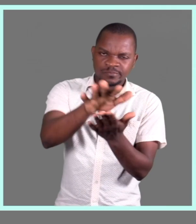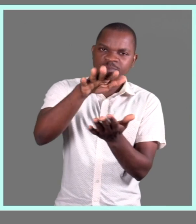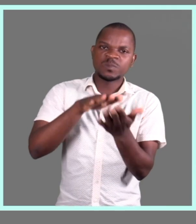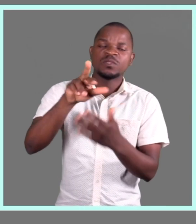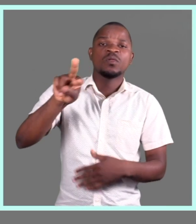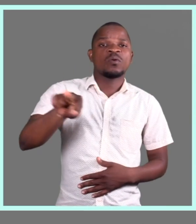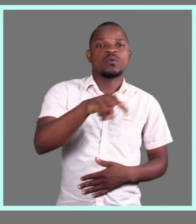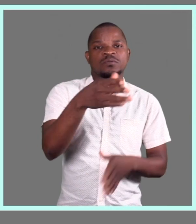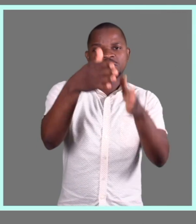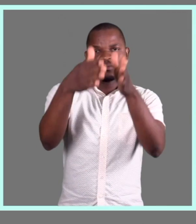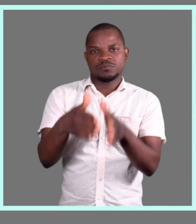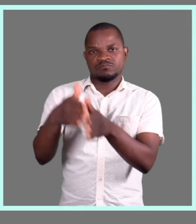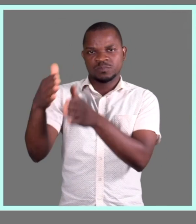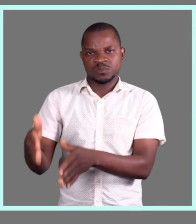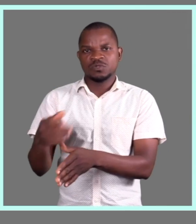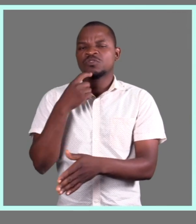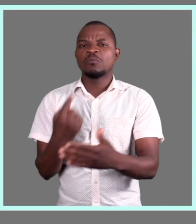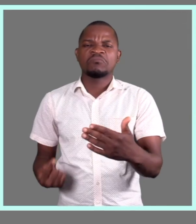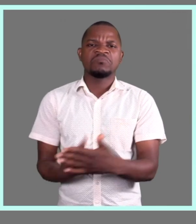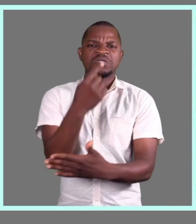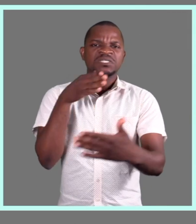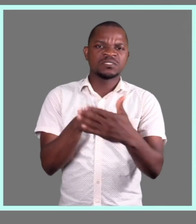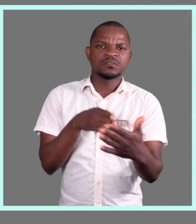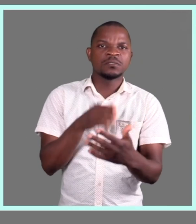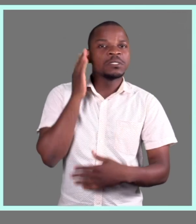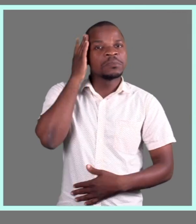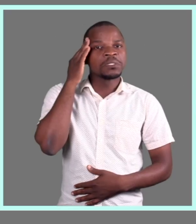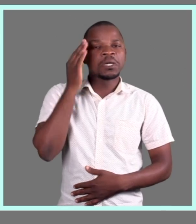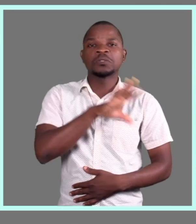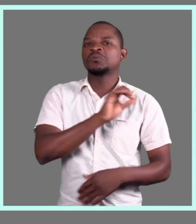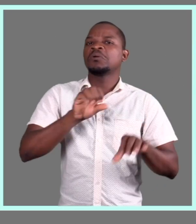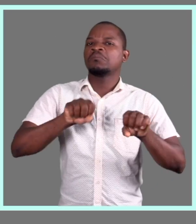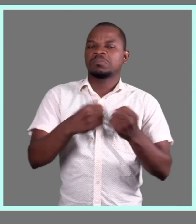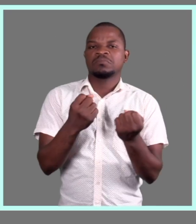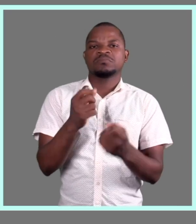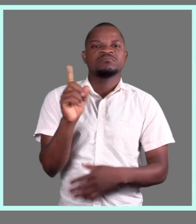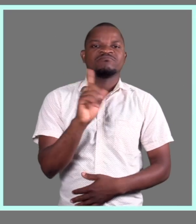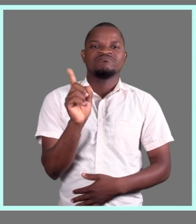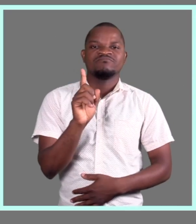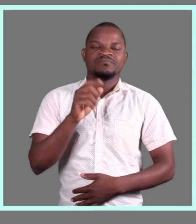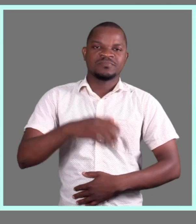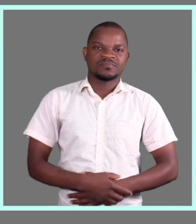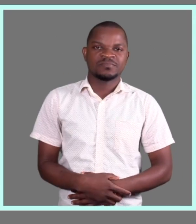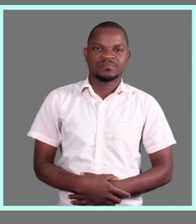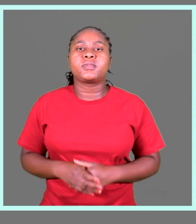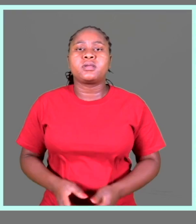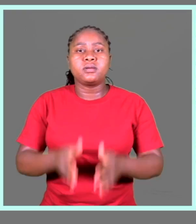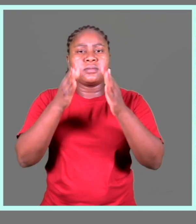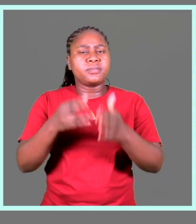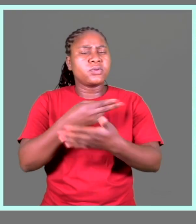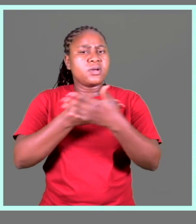queria sensibilizar mais outras pessoas que quando aparece uma dificuldade não podemos pensar que é o fim da vida.